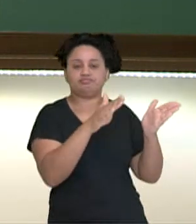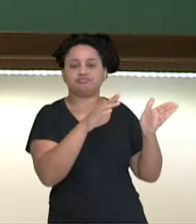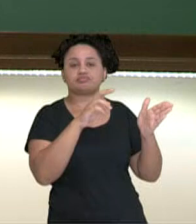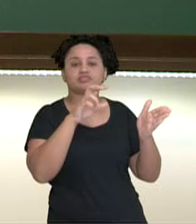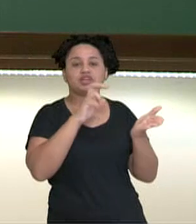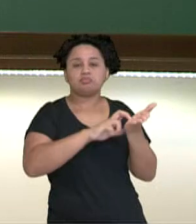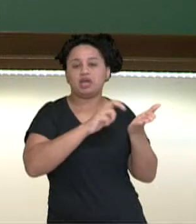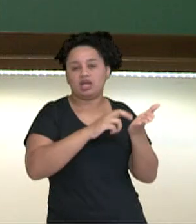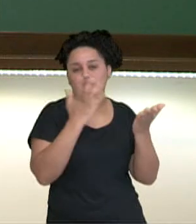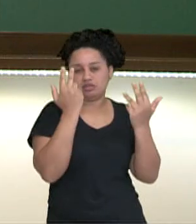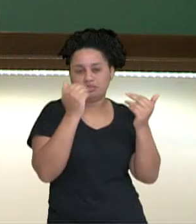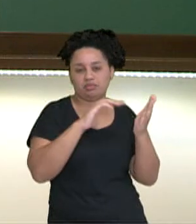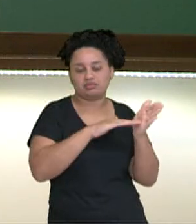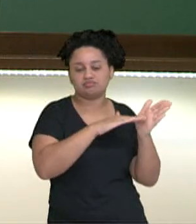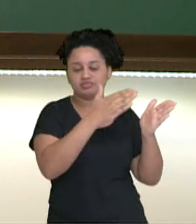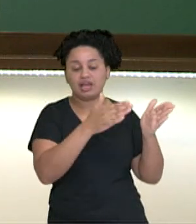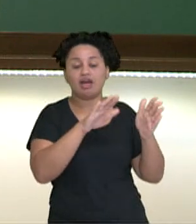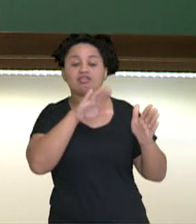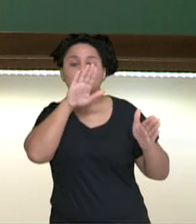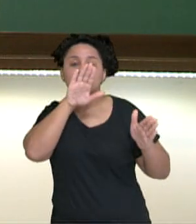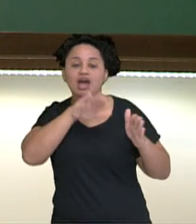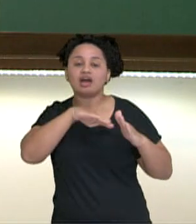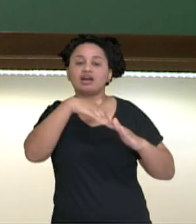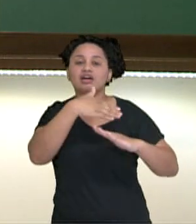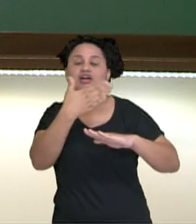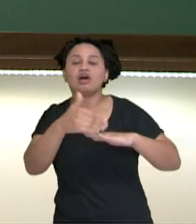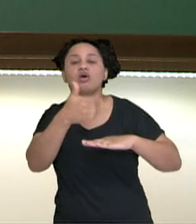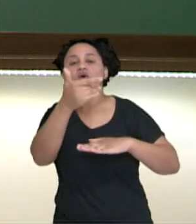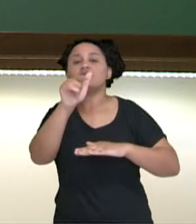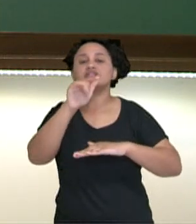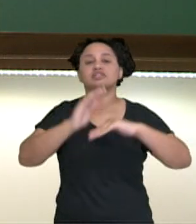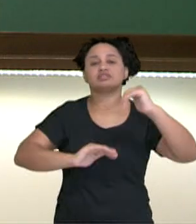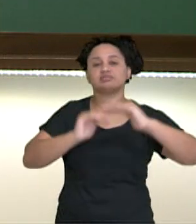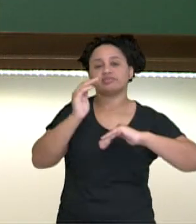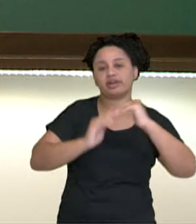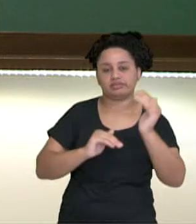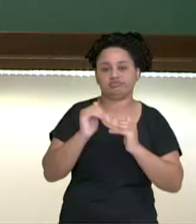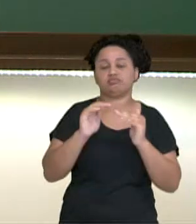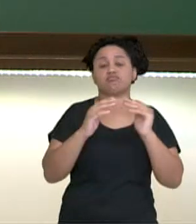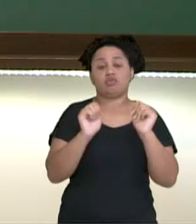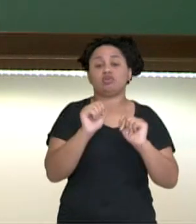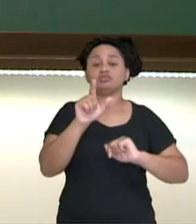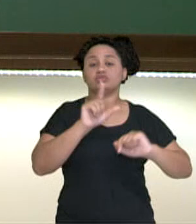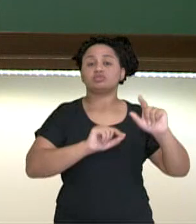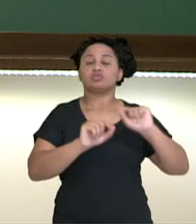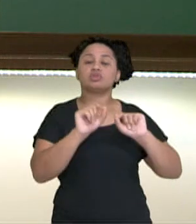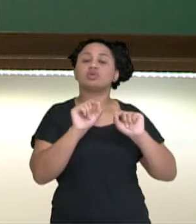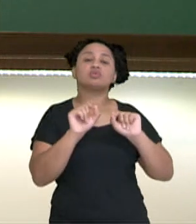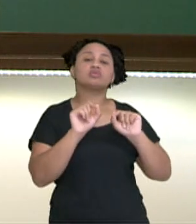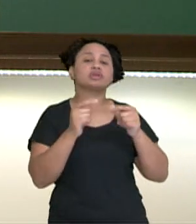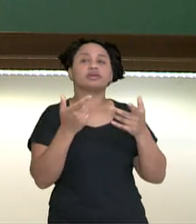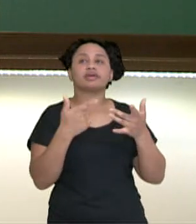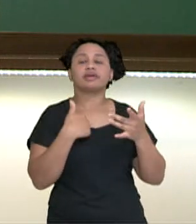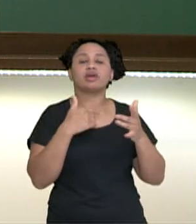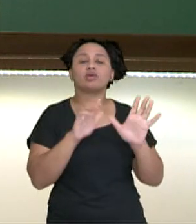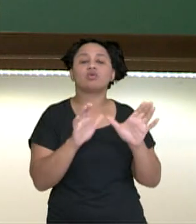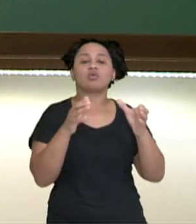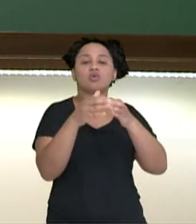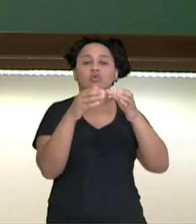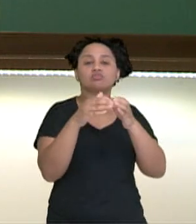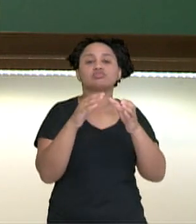manhã normalmente, e à tarde eles se envolvem em outras atividades. Então eles podem, por exemplo, participar das